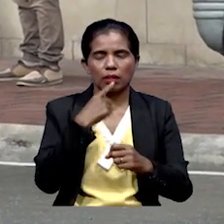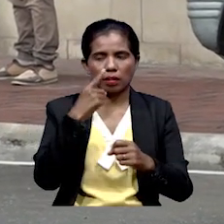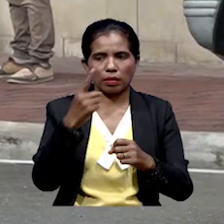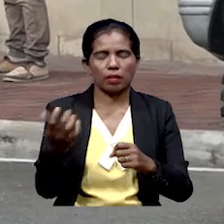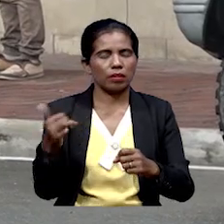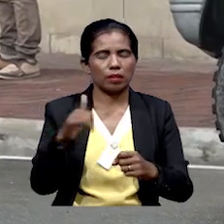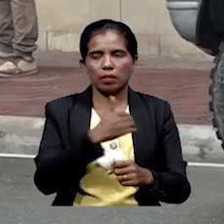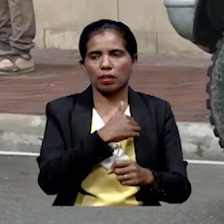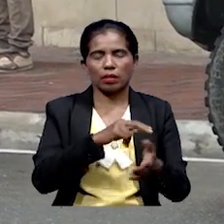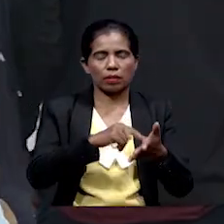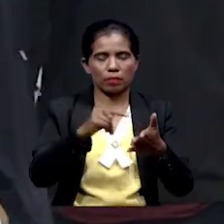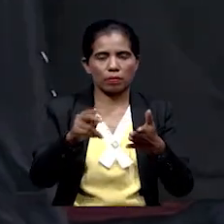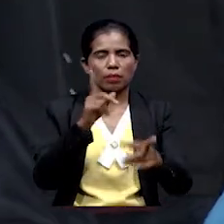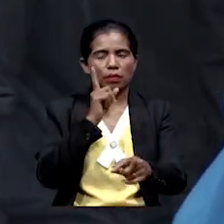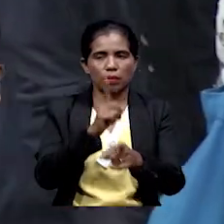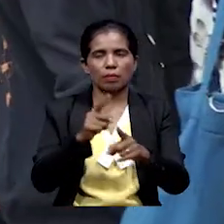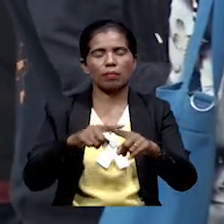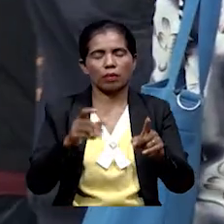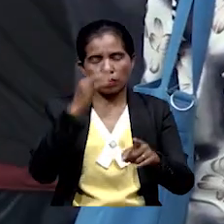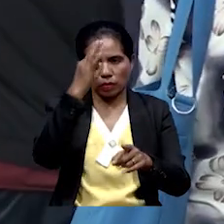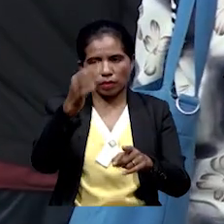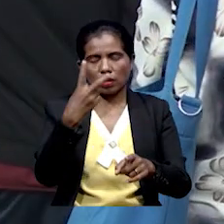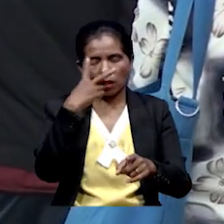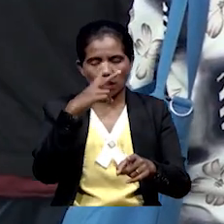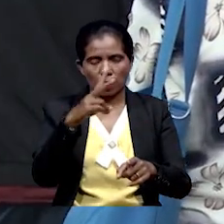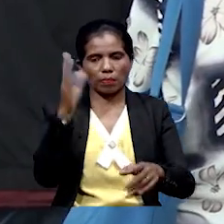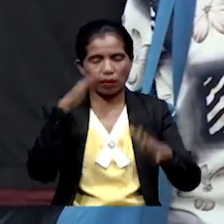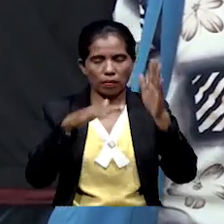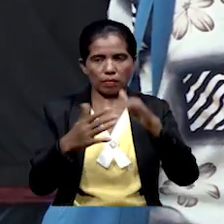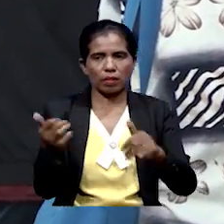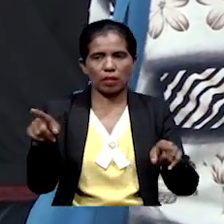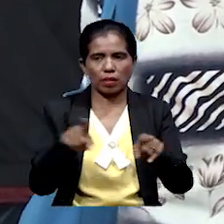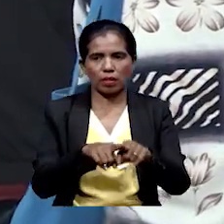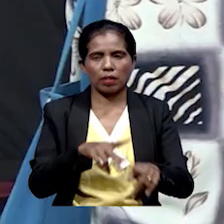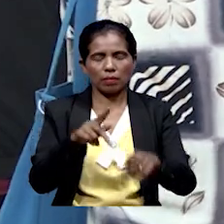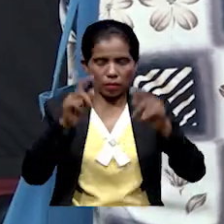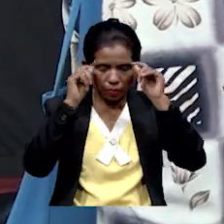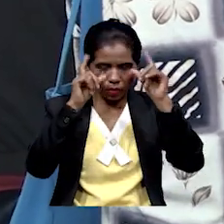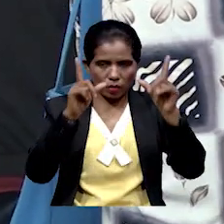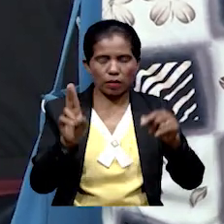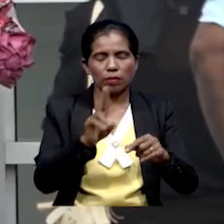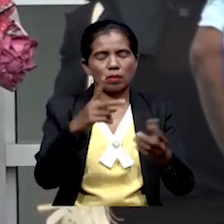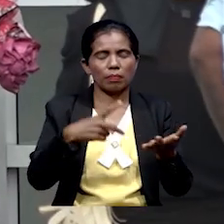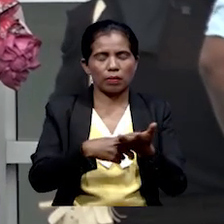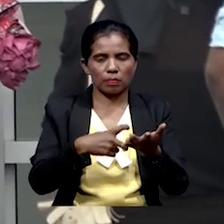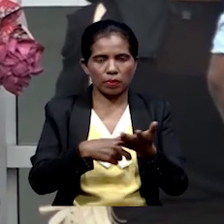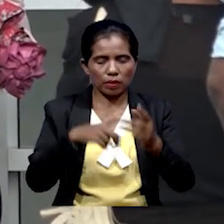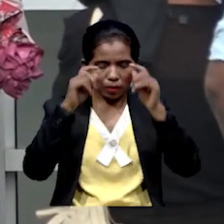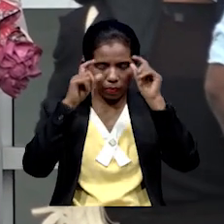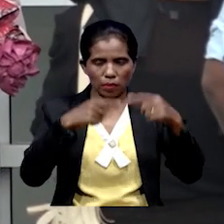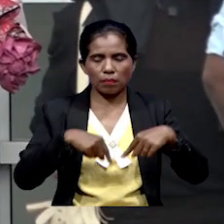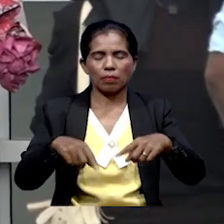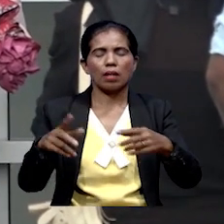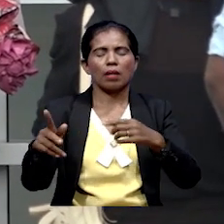se dá o que é número não é fixo, mas é bom em se requestão se renem. Quando o cidadão timorense não usa passaporte de Timor ou para